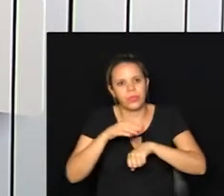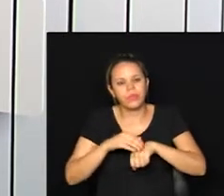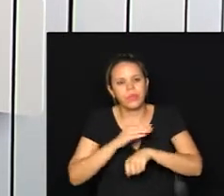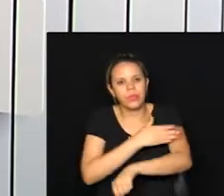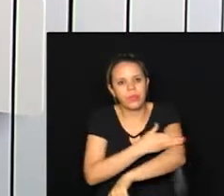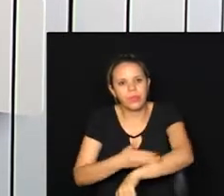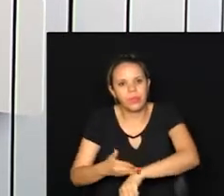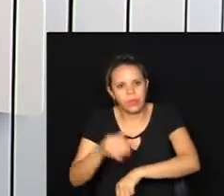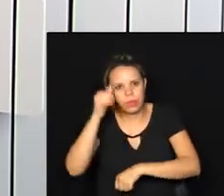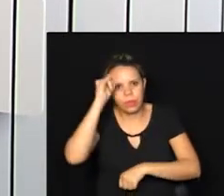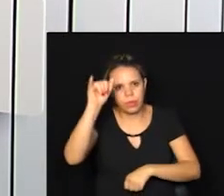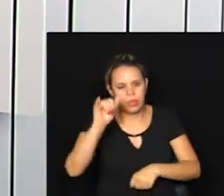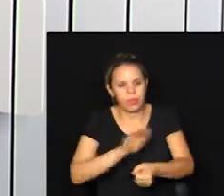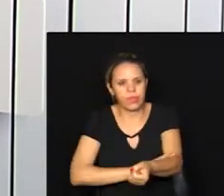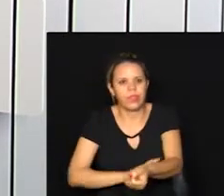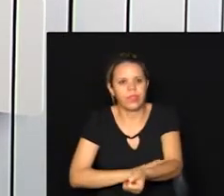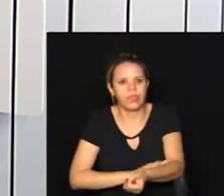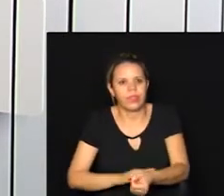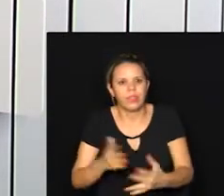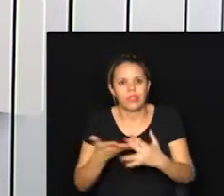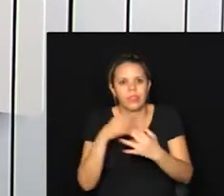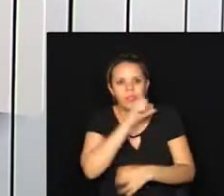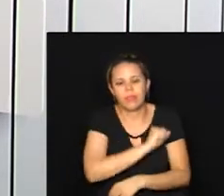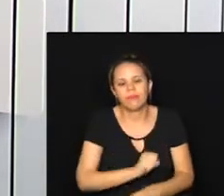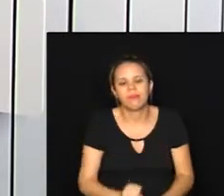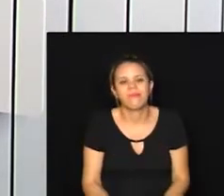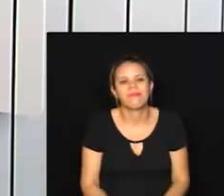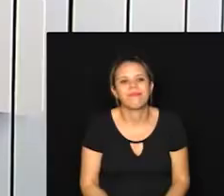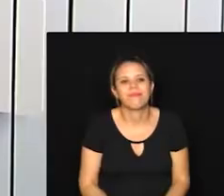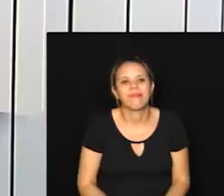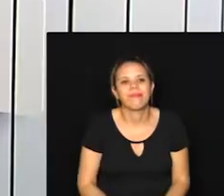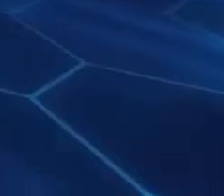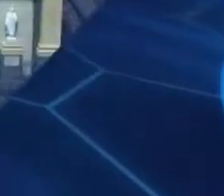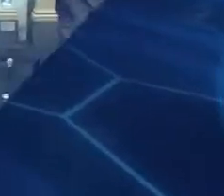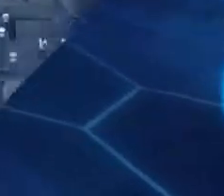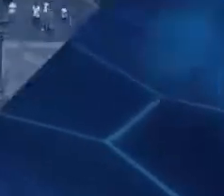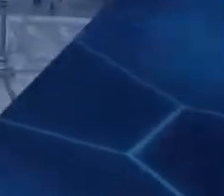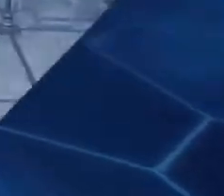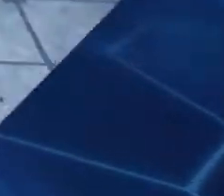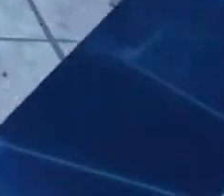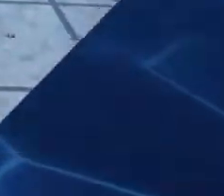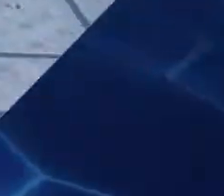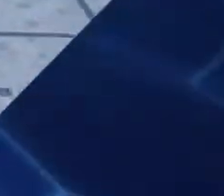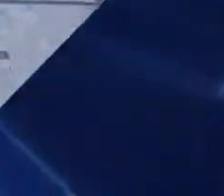hábitos para evitar o estresse. O intervalo é rapidinho, não saia daí.